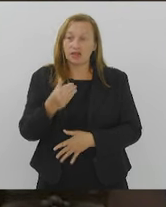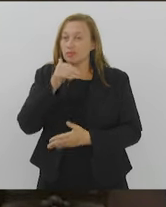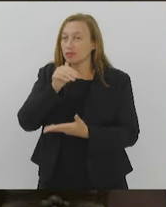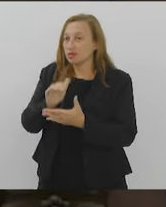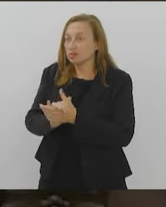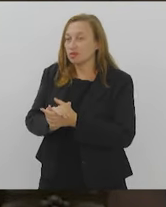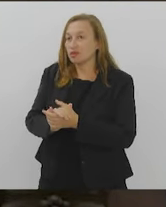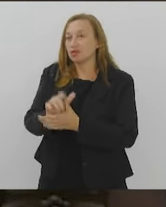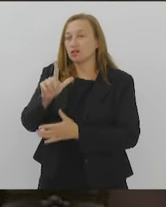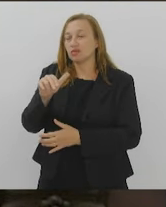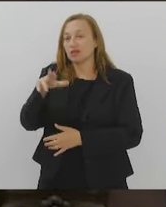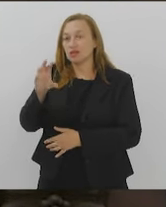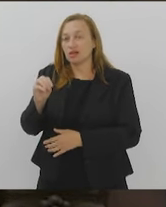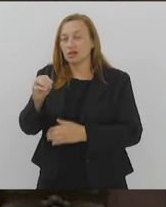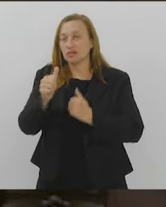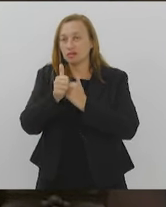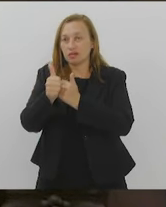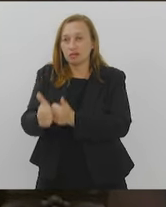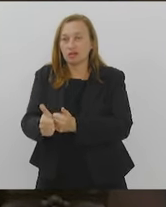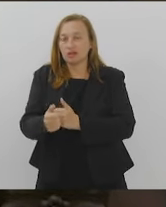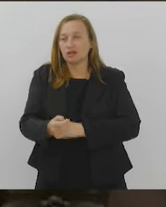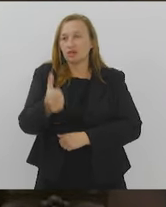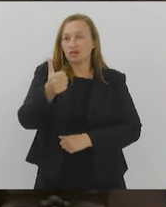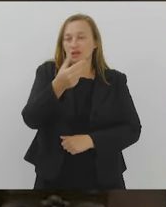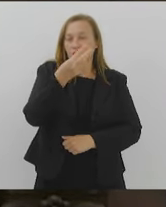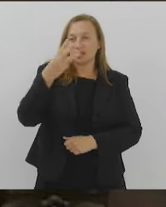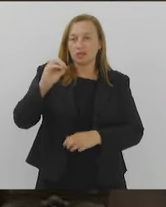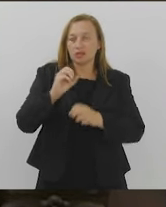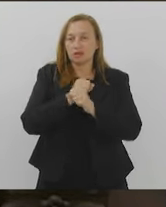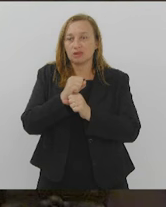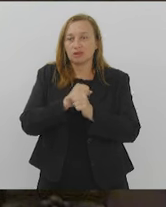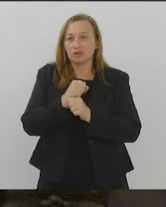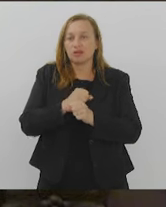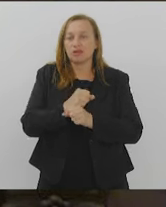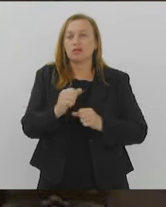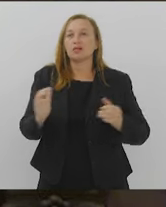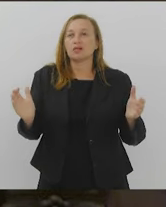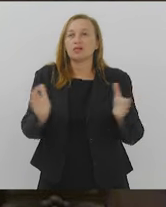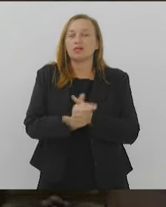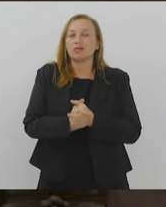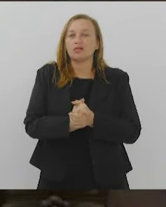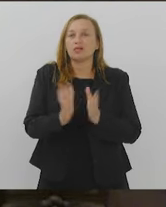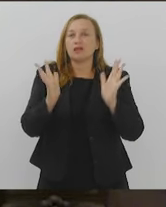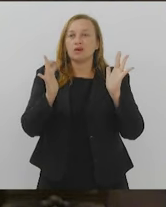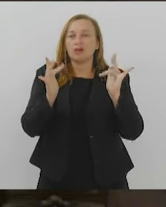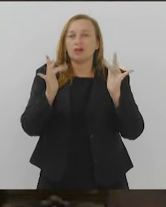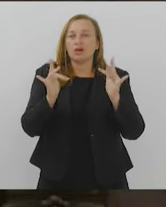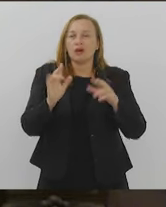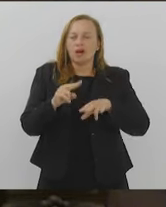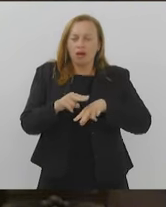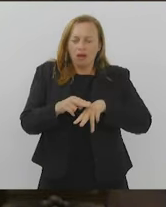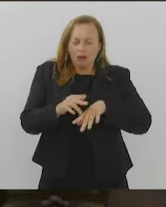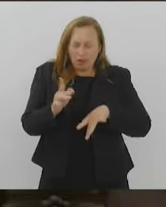me acompanhando há quase 30 anos de casado e namoro e noivado.